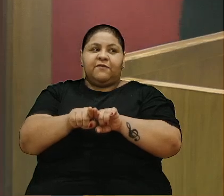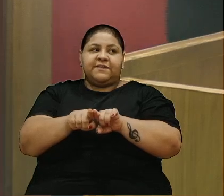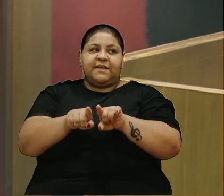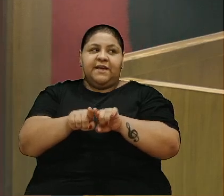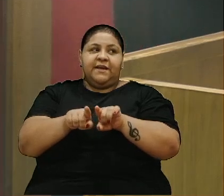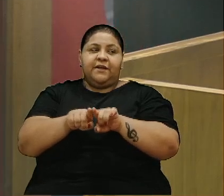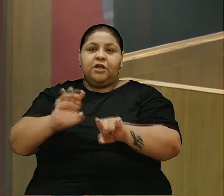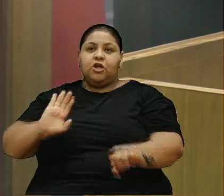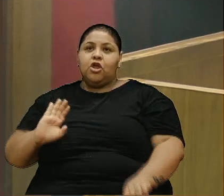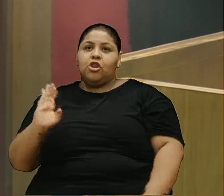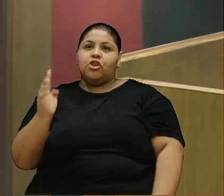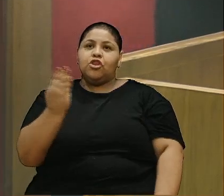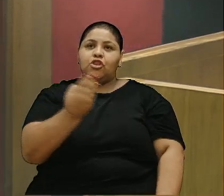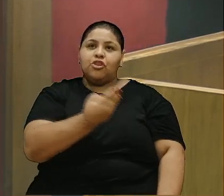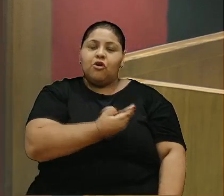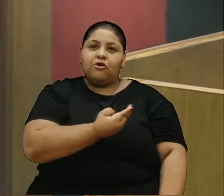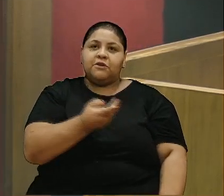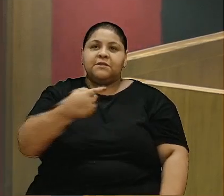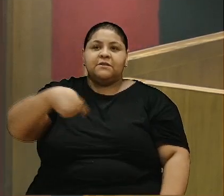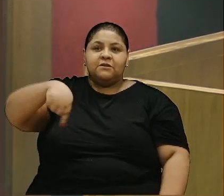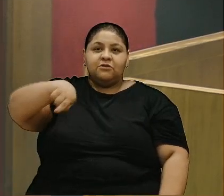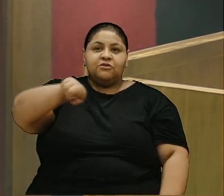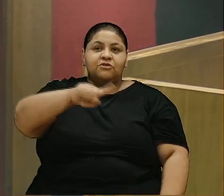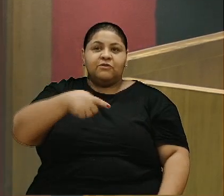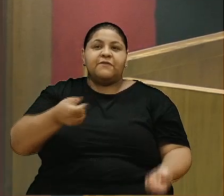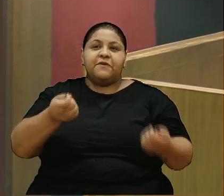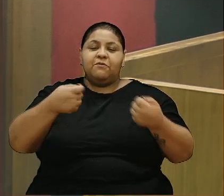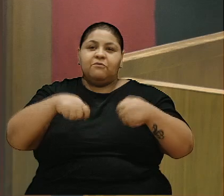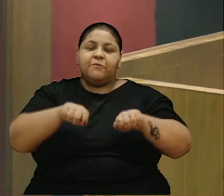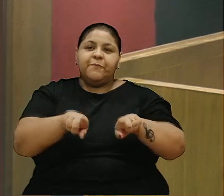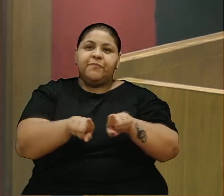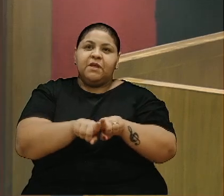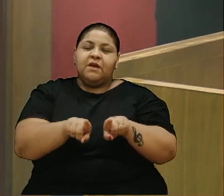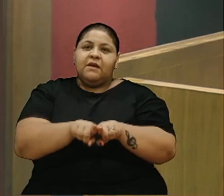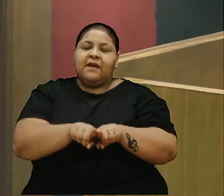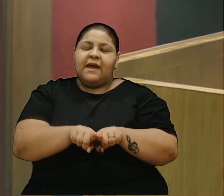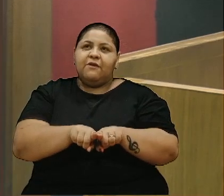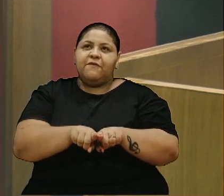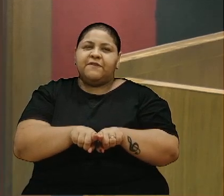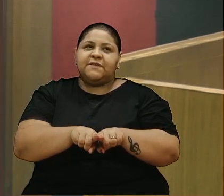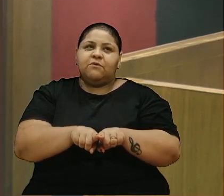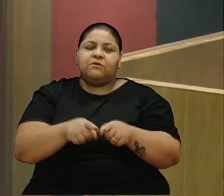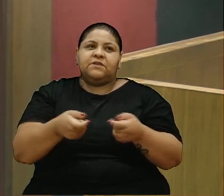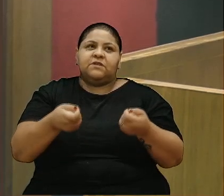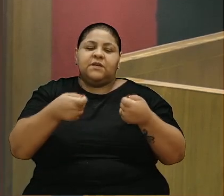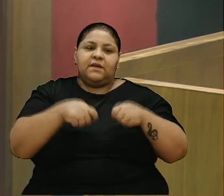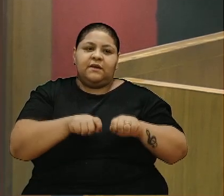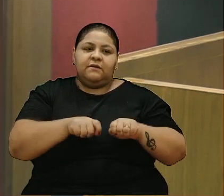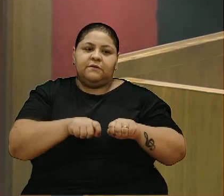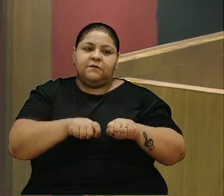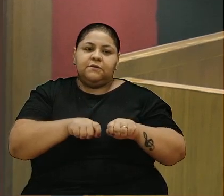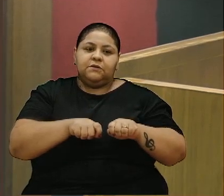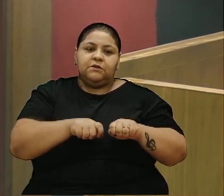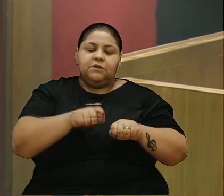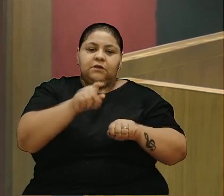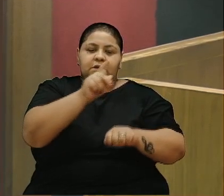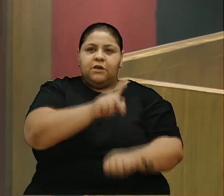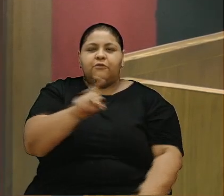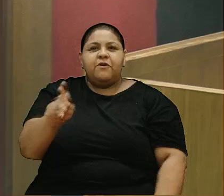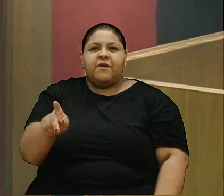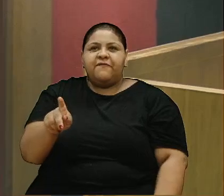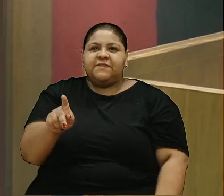diferença. E é urgente isso. Nós precisamos cuidar dos nossos